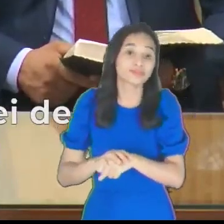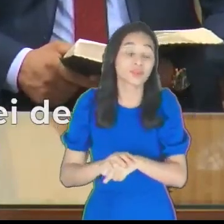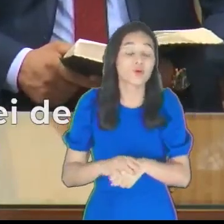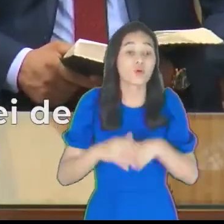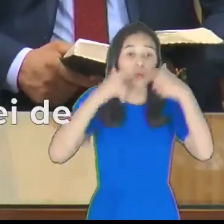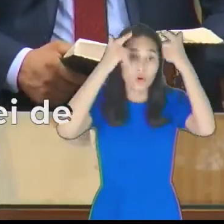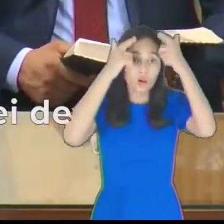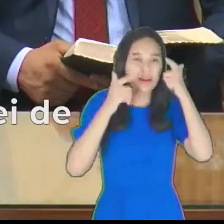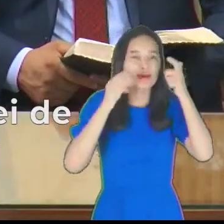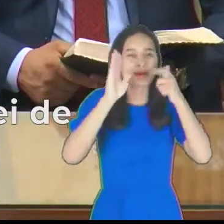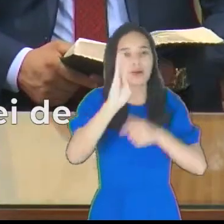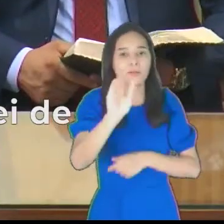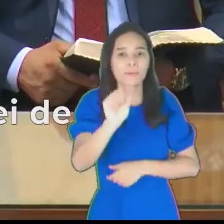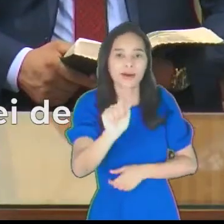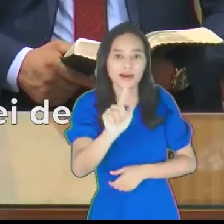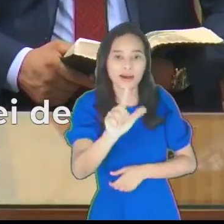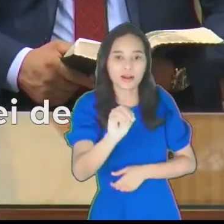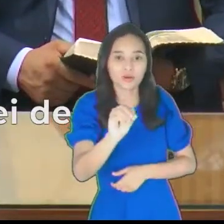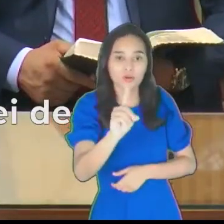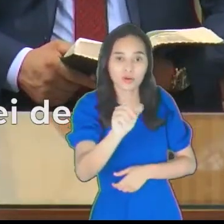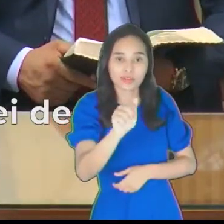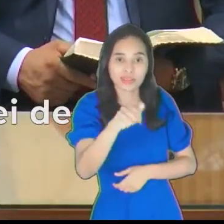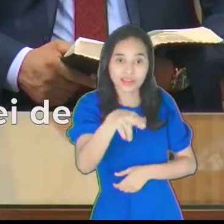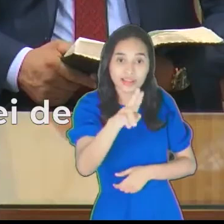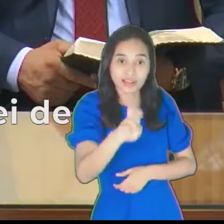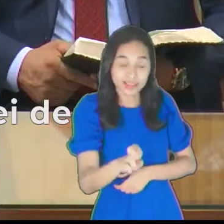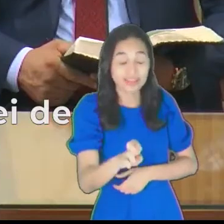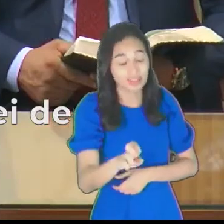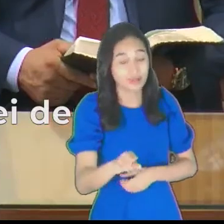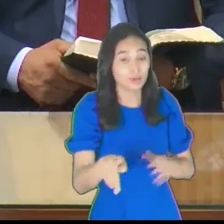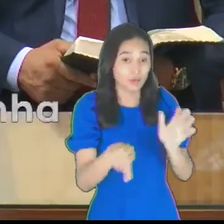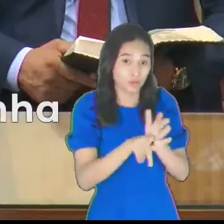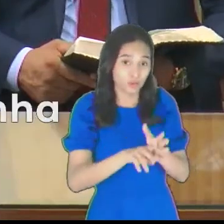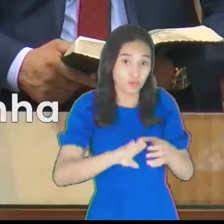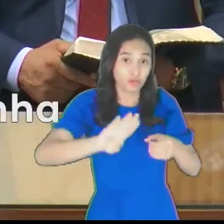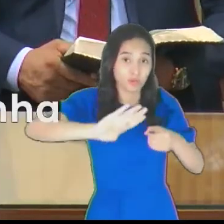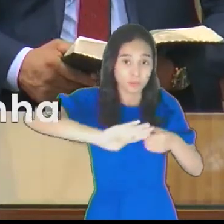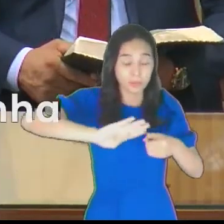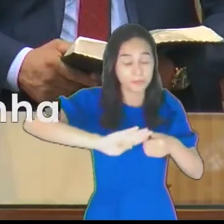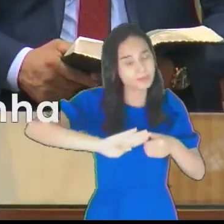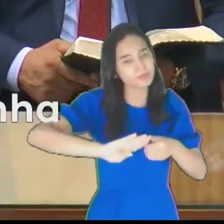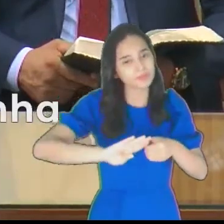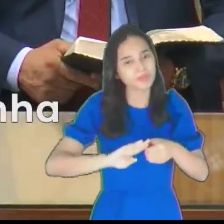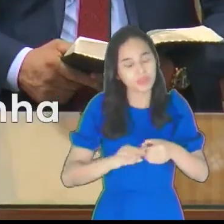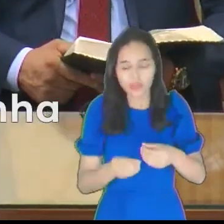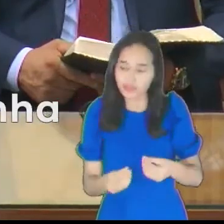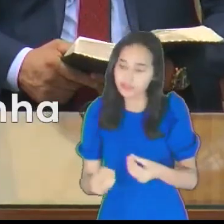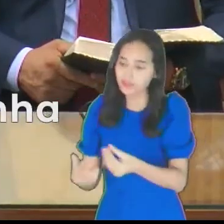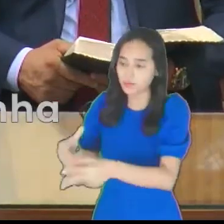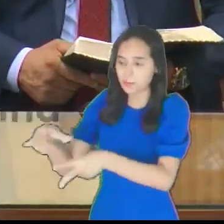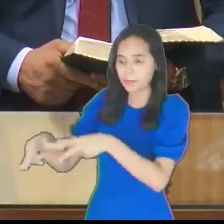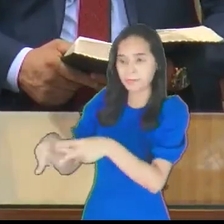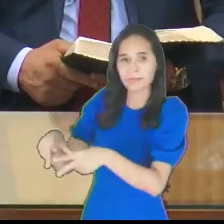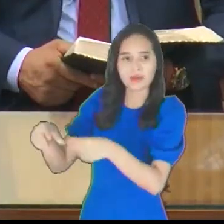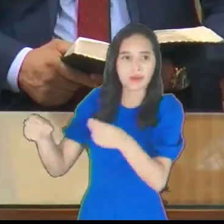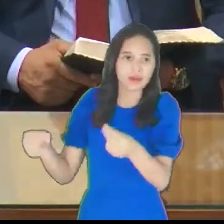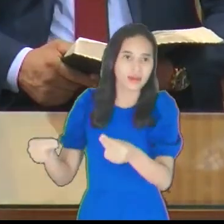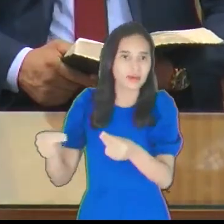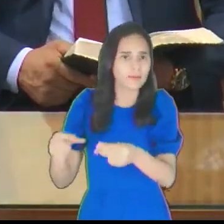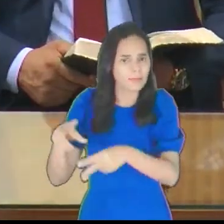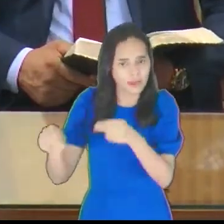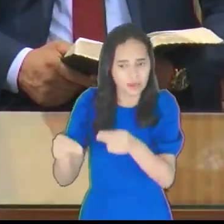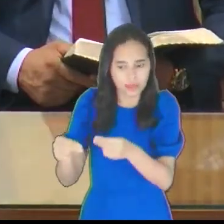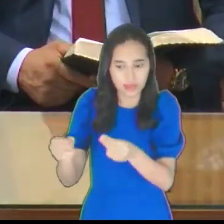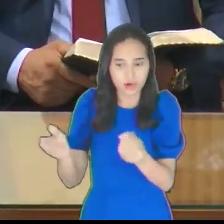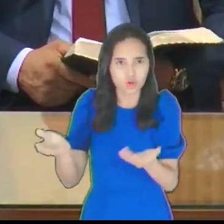Babilônia mandou cartas e um presente a Ezequias. Um presente naquele tempo não era uma caixinha como a gente dá hoje,